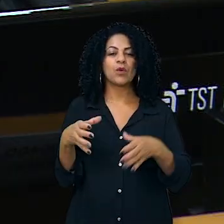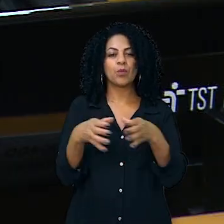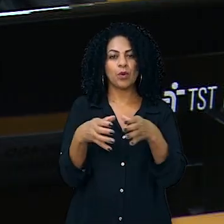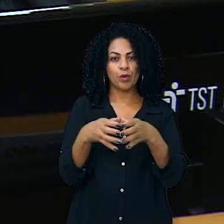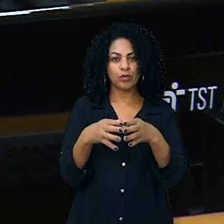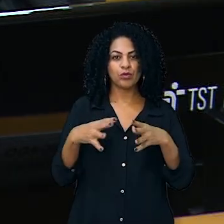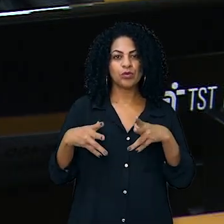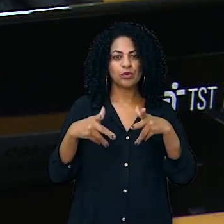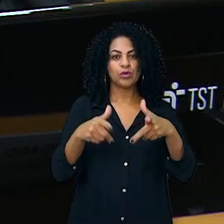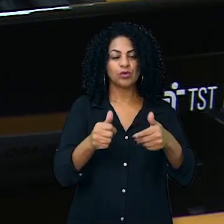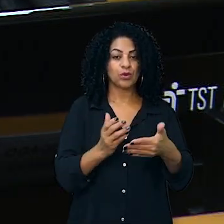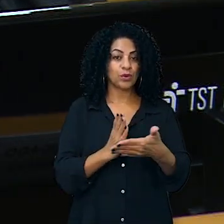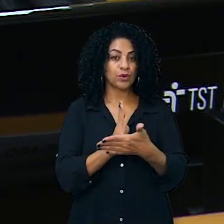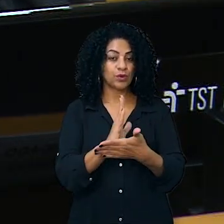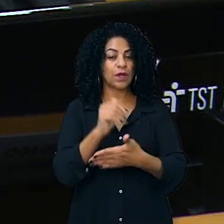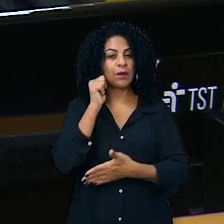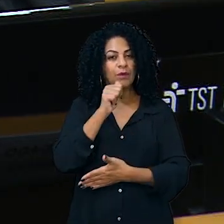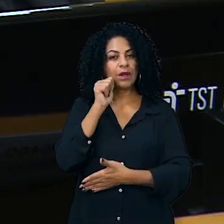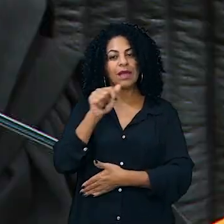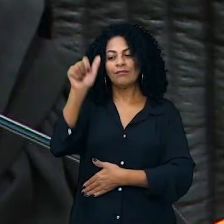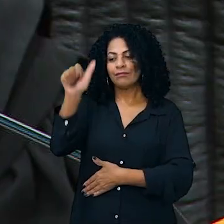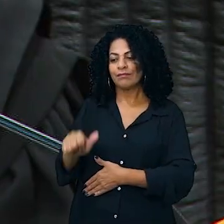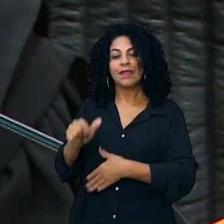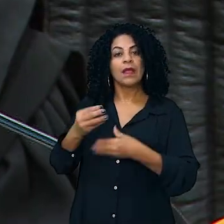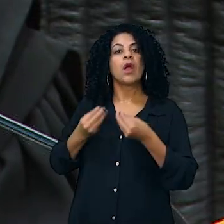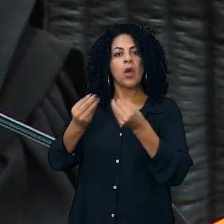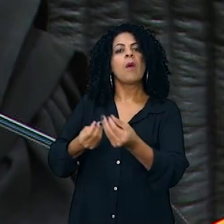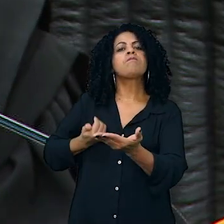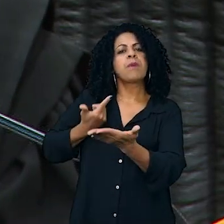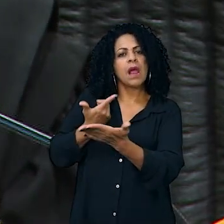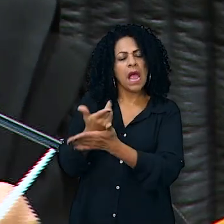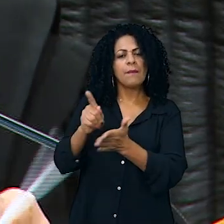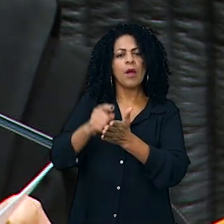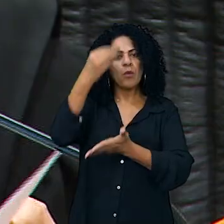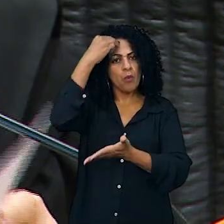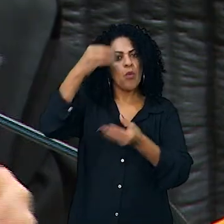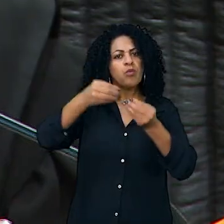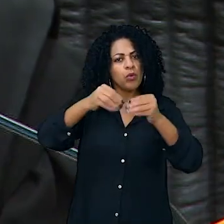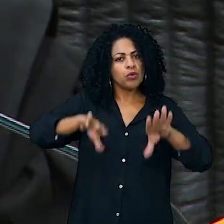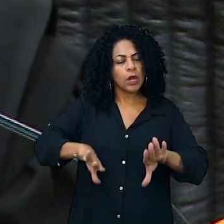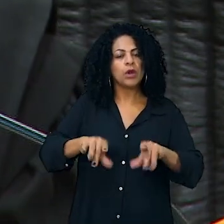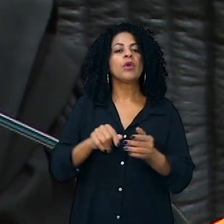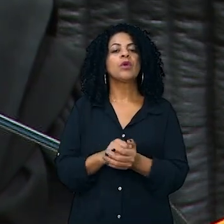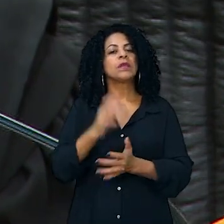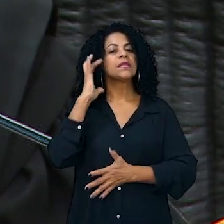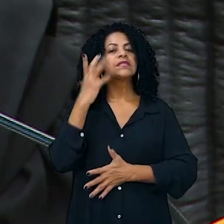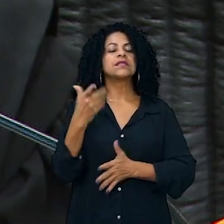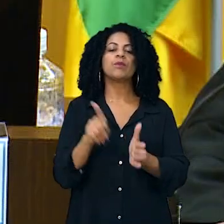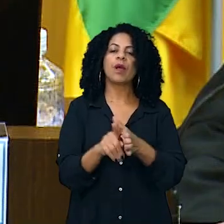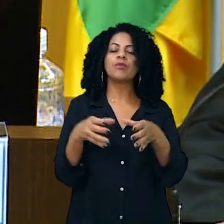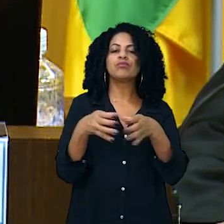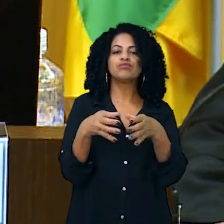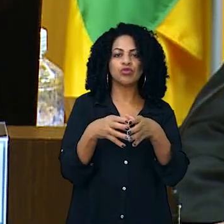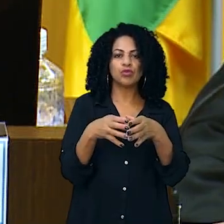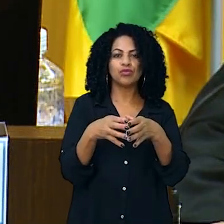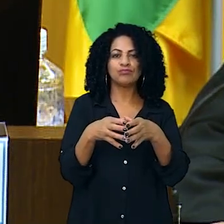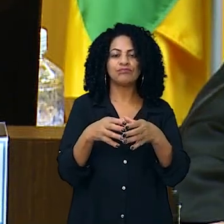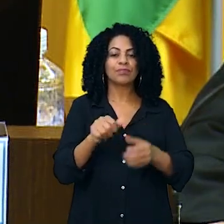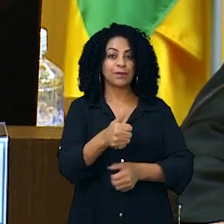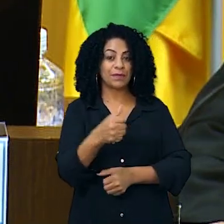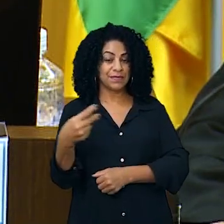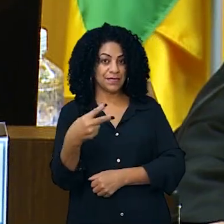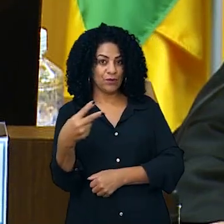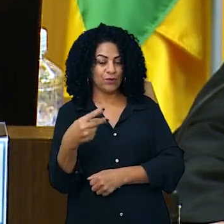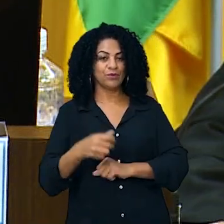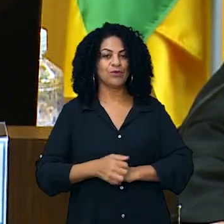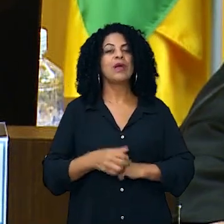unânime. Assim, a trabalhadora deverá ser indenizada por danos morais, conforme decisão de 1º e 2º graus.